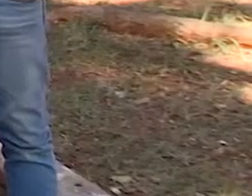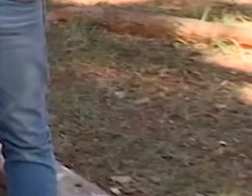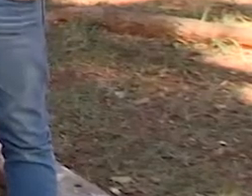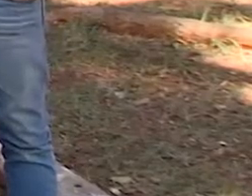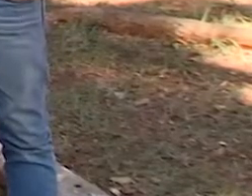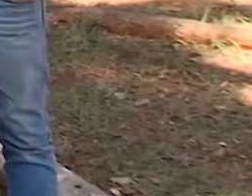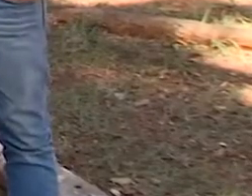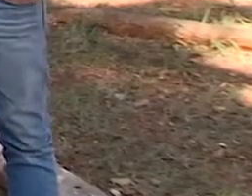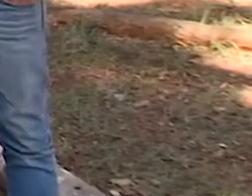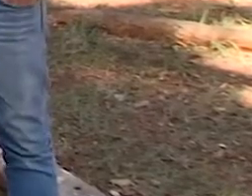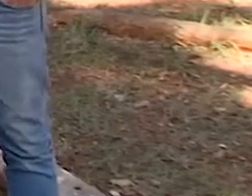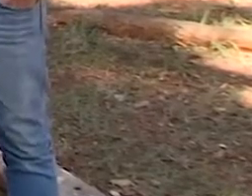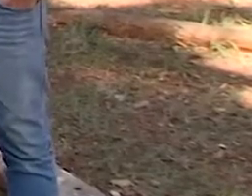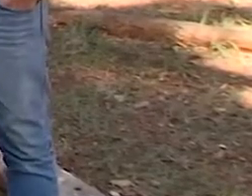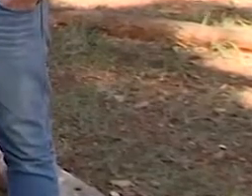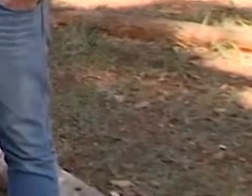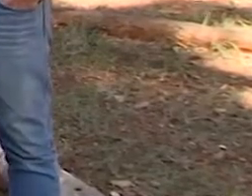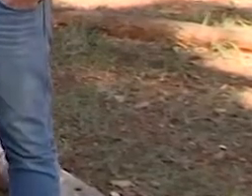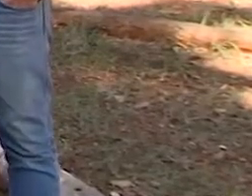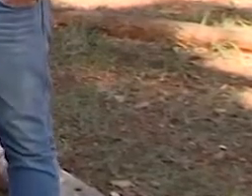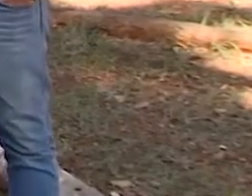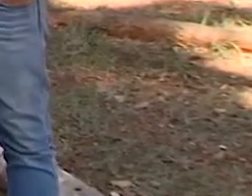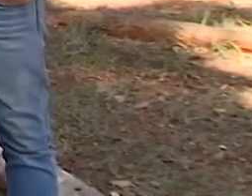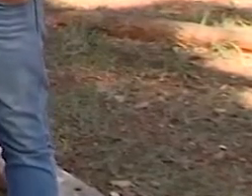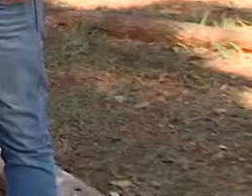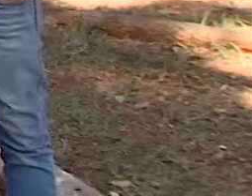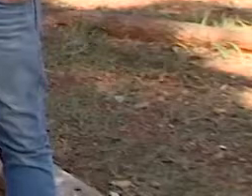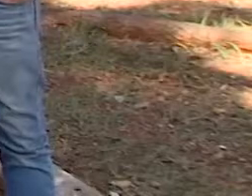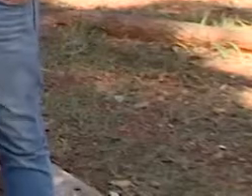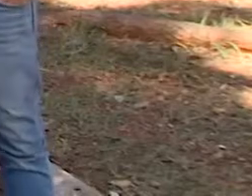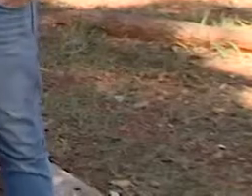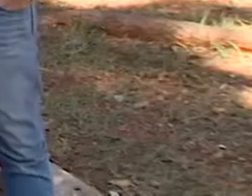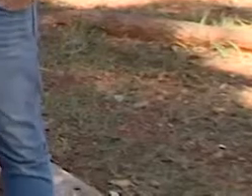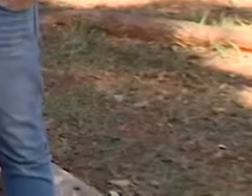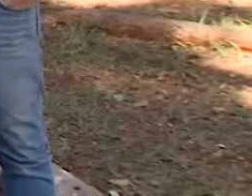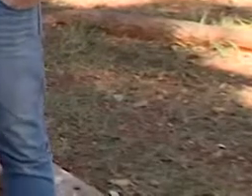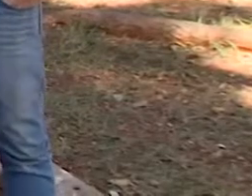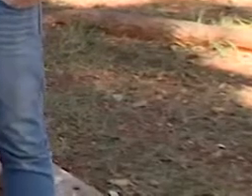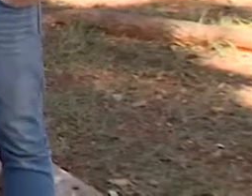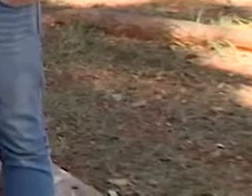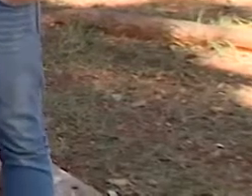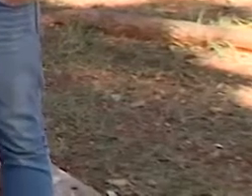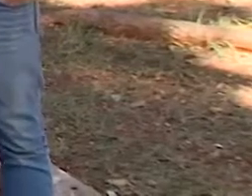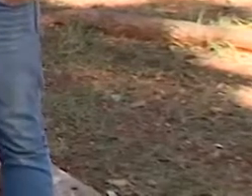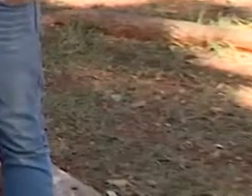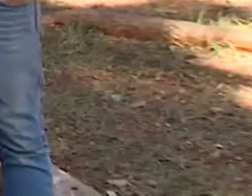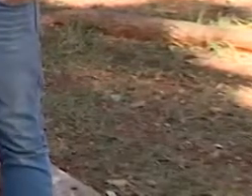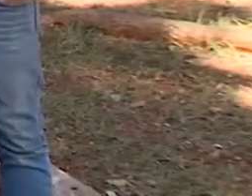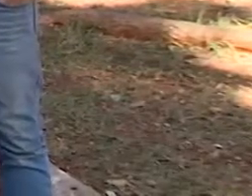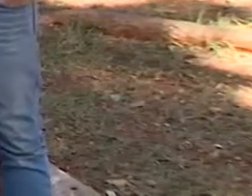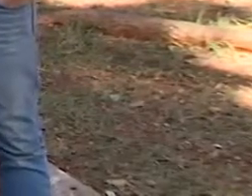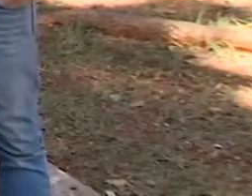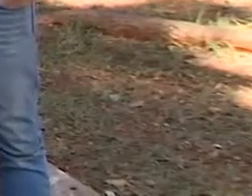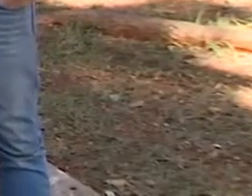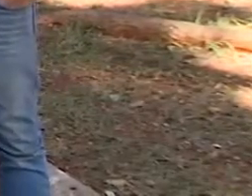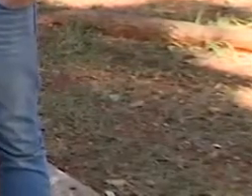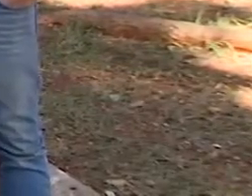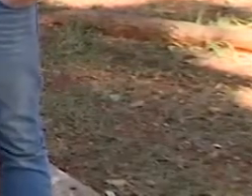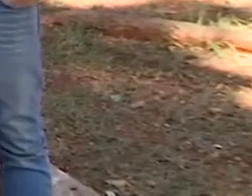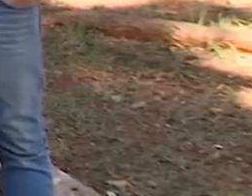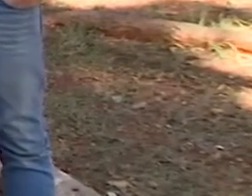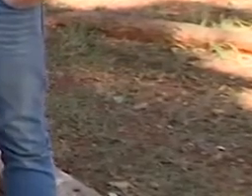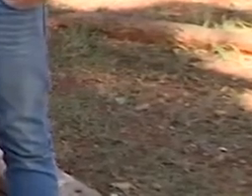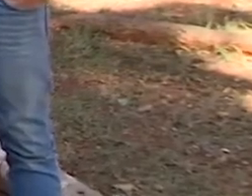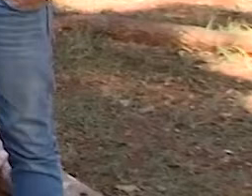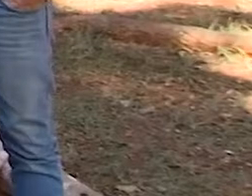Dia Municipal da Logosofia, que será comemorado aqui em Campinas? Sim, amanhã os eventos de